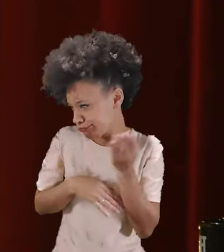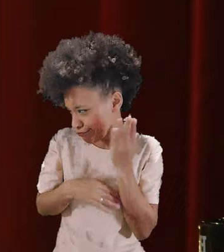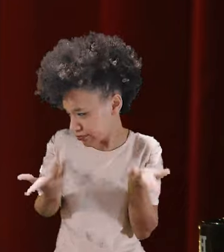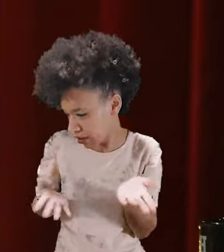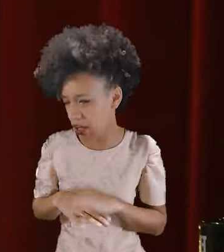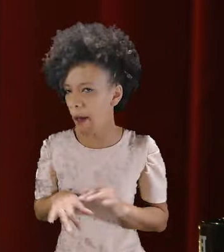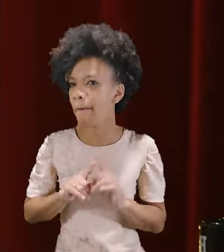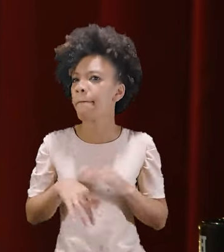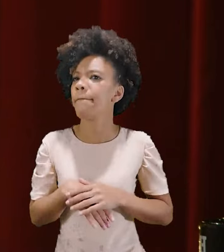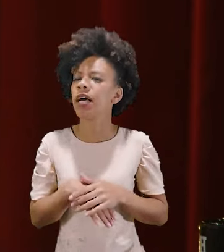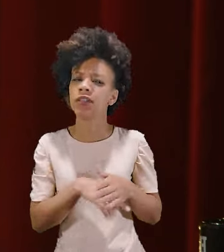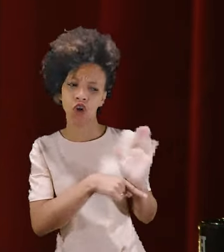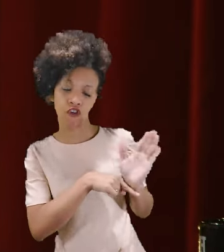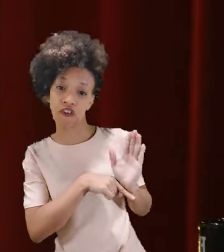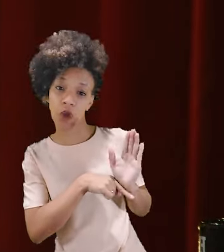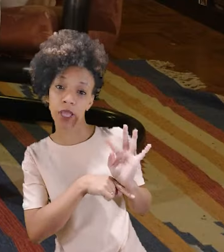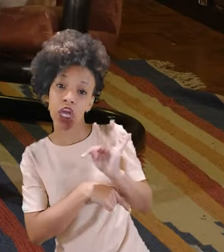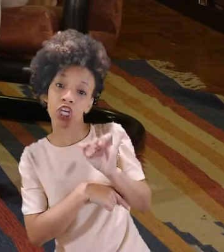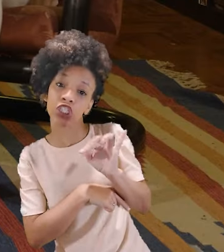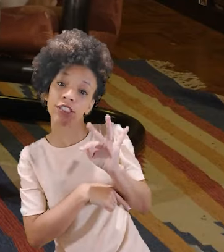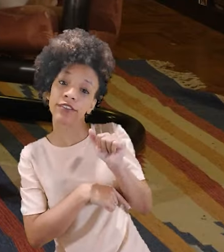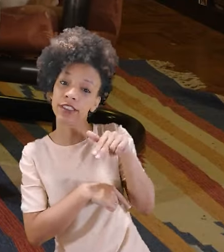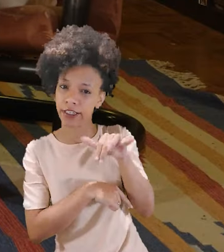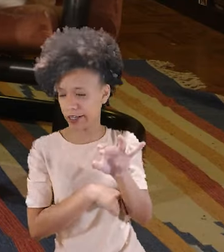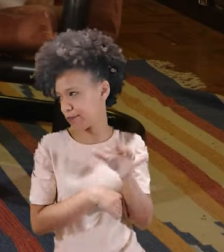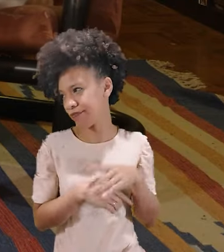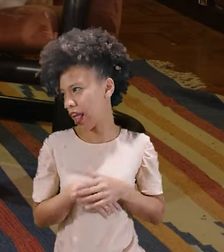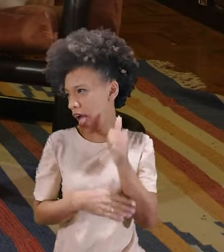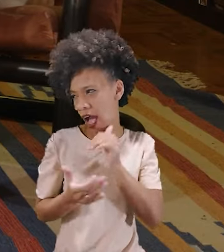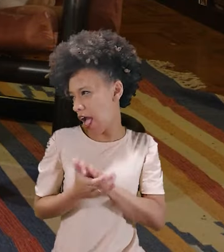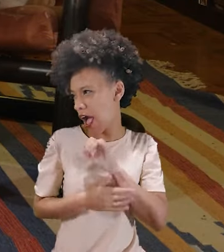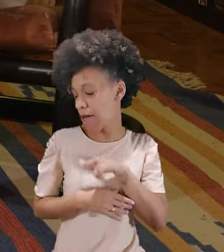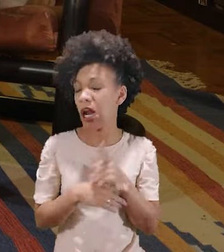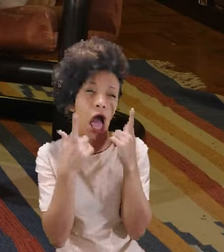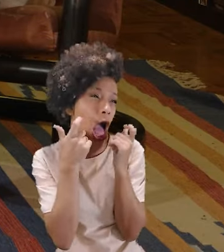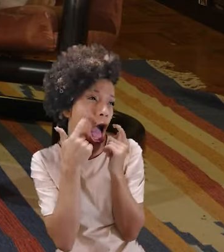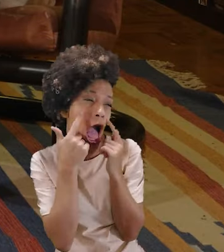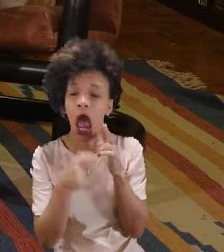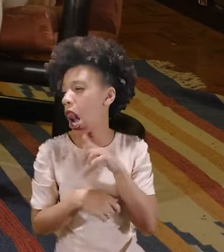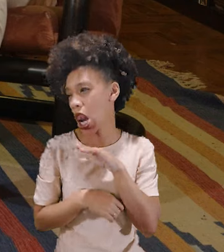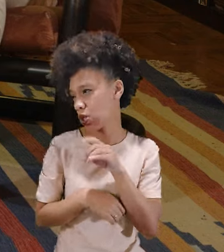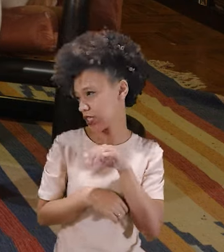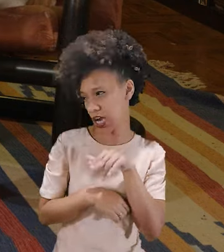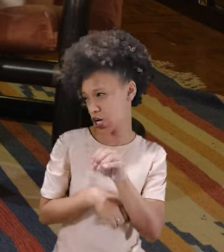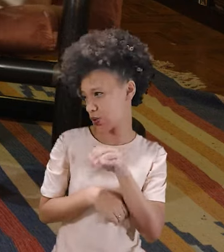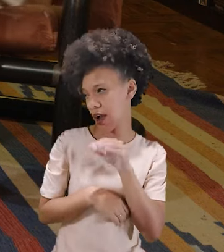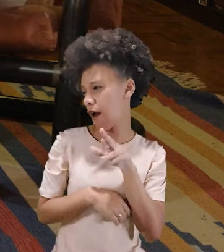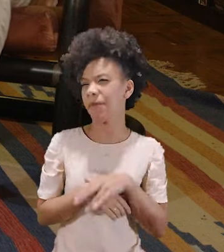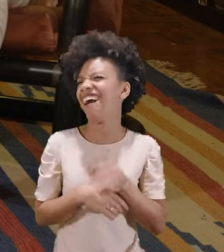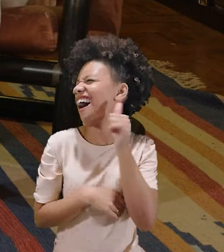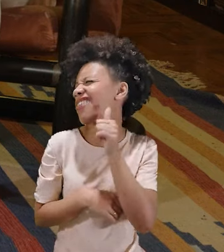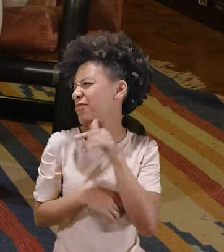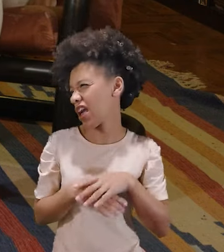perguntas mais idiotas É eu vi o Titanic esses dias lá passando ela vendo ainda agora chora no Leonardo de casa também hoje ela é meu